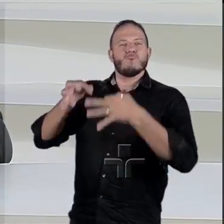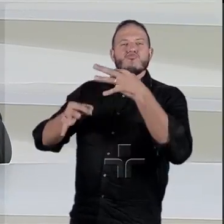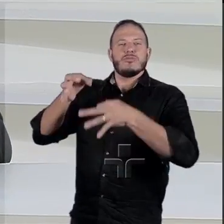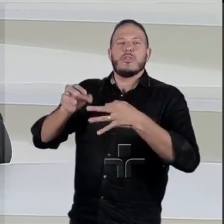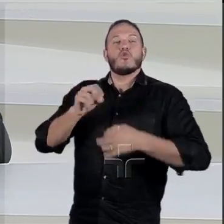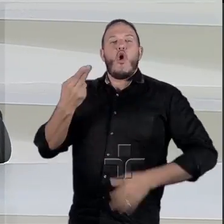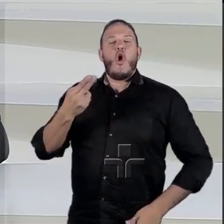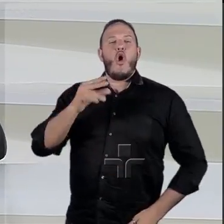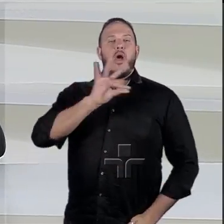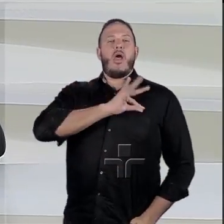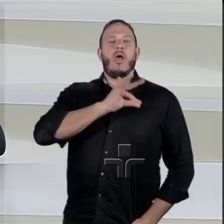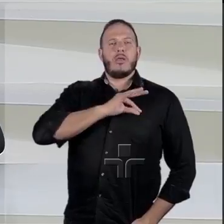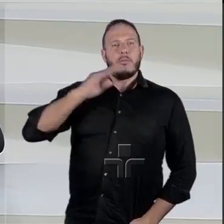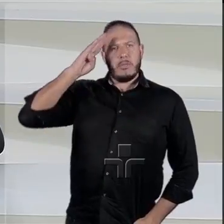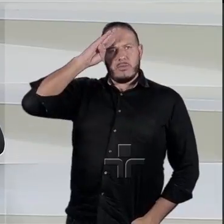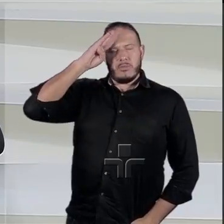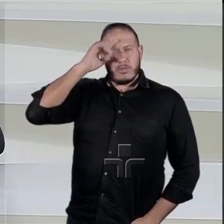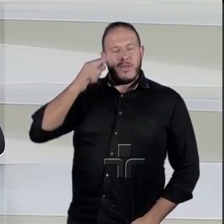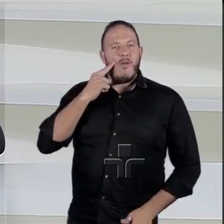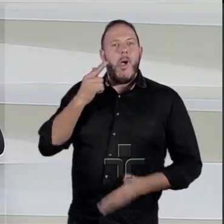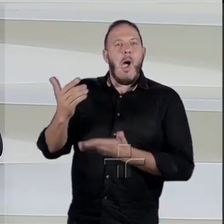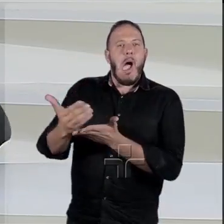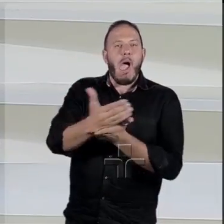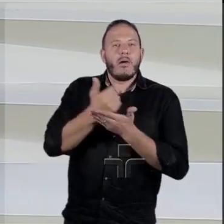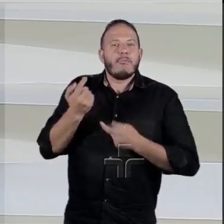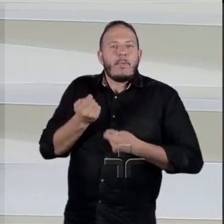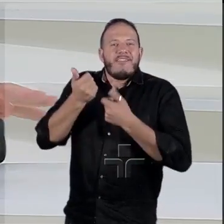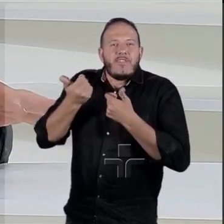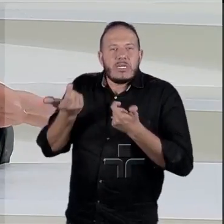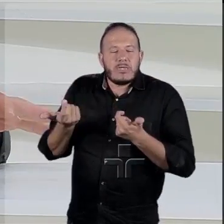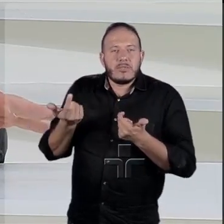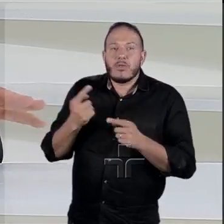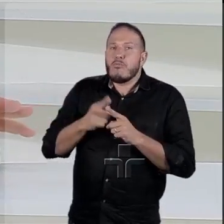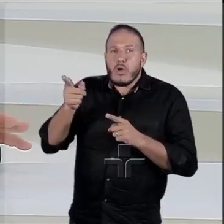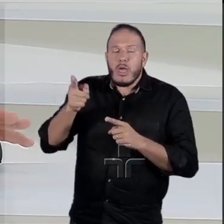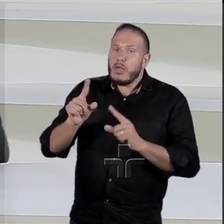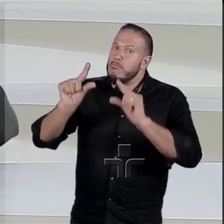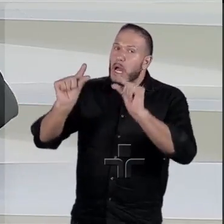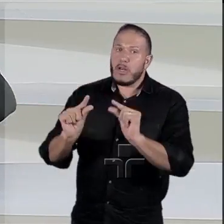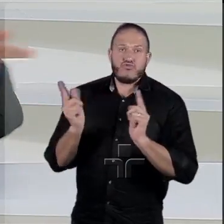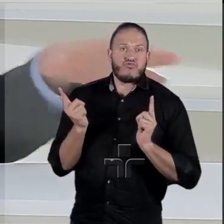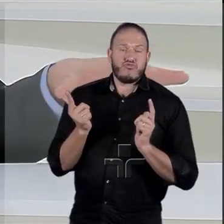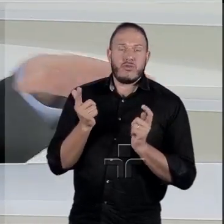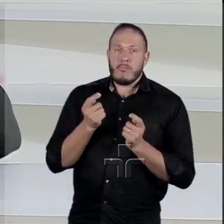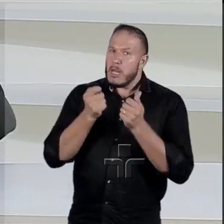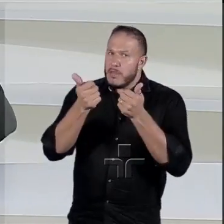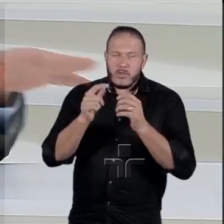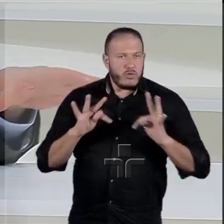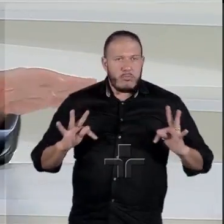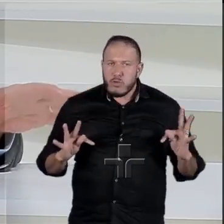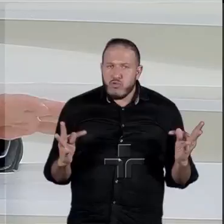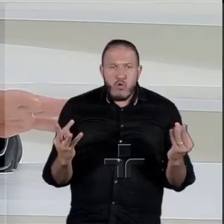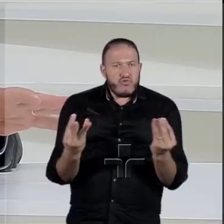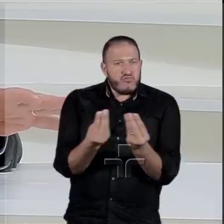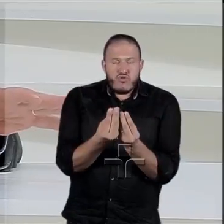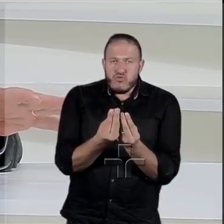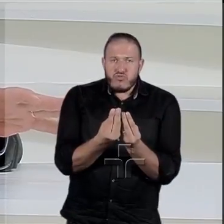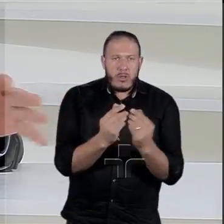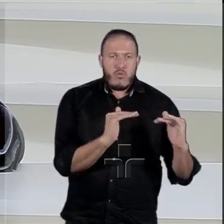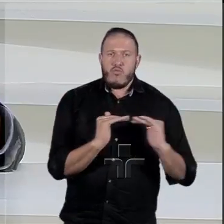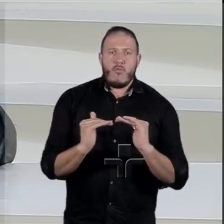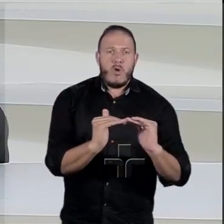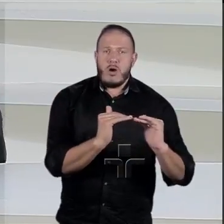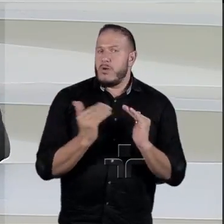militar disputando os benefícios, porque eles vão ser muito pequenos. Eles vão ser para todo mundo e muito pequenos.